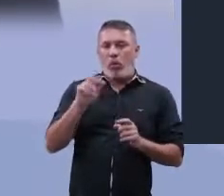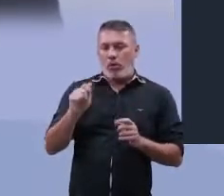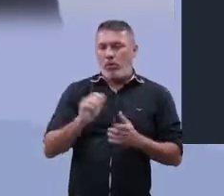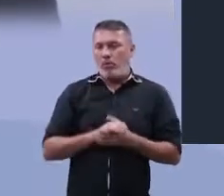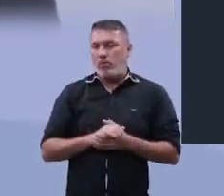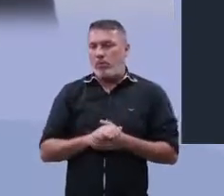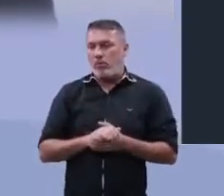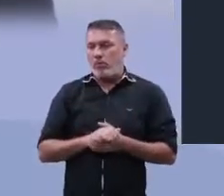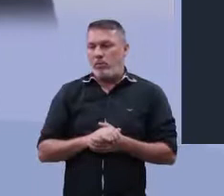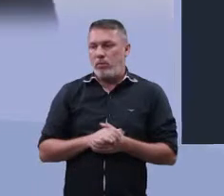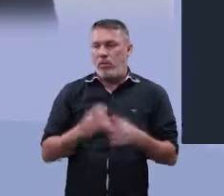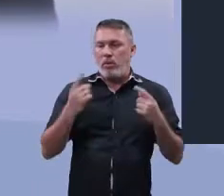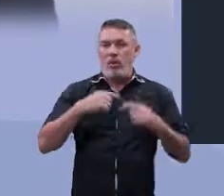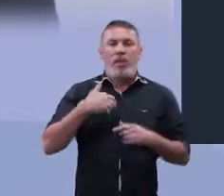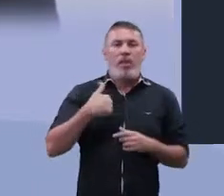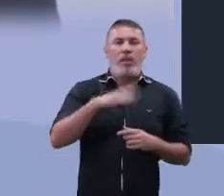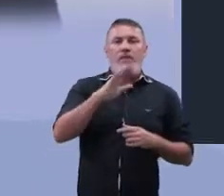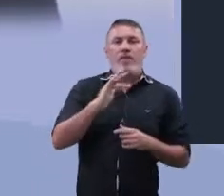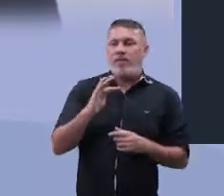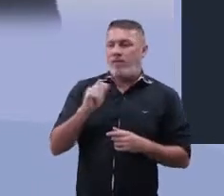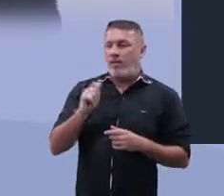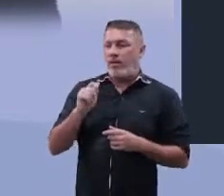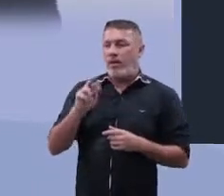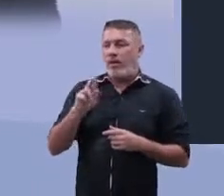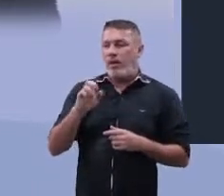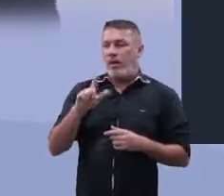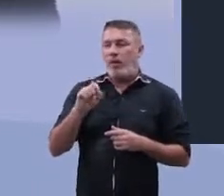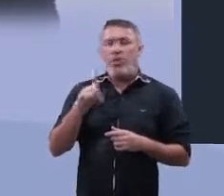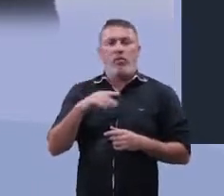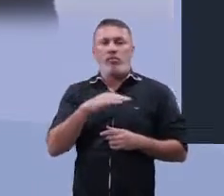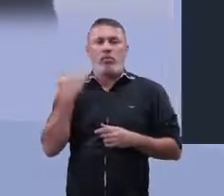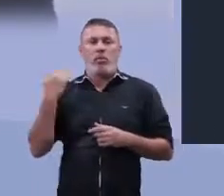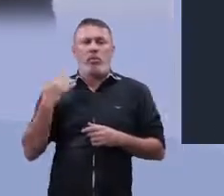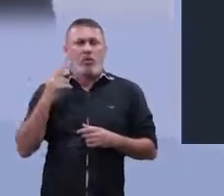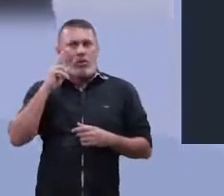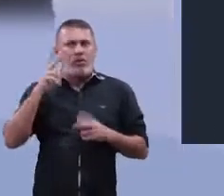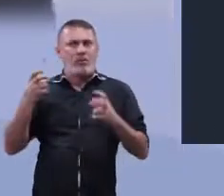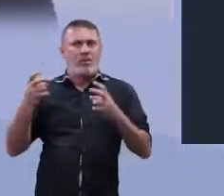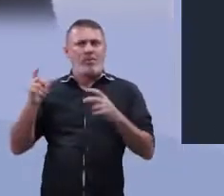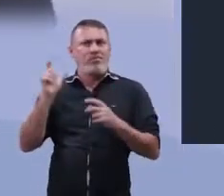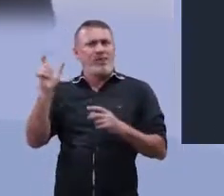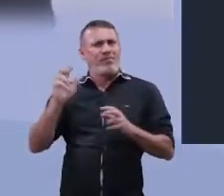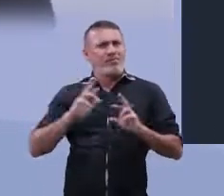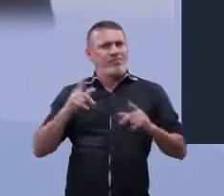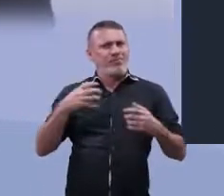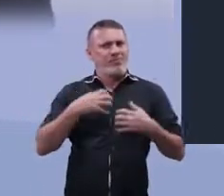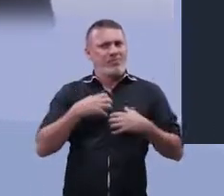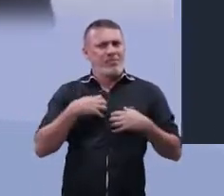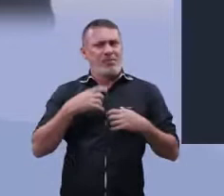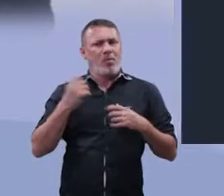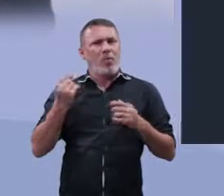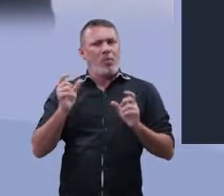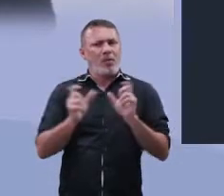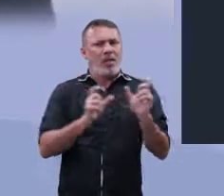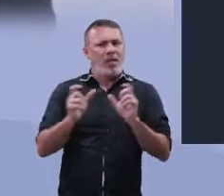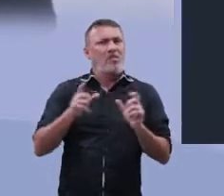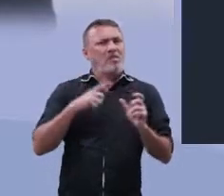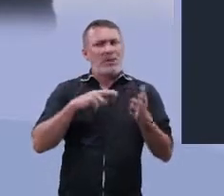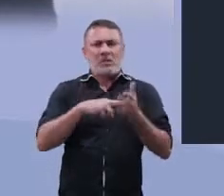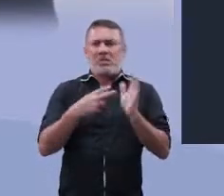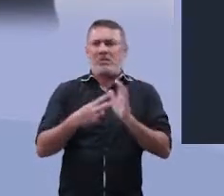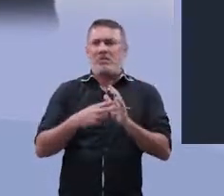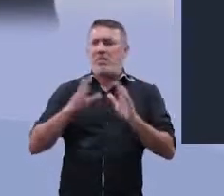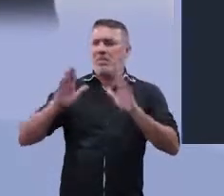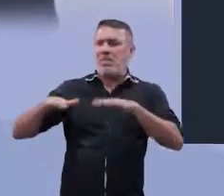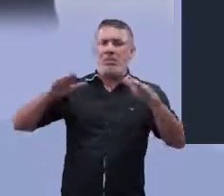só. E levou o farelo significa morreu. Então, como a gente percebe, as palavras elas vão